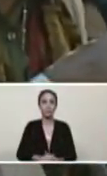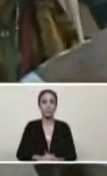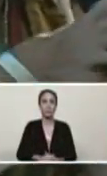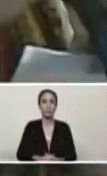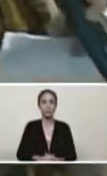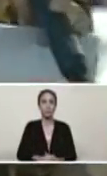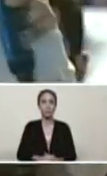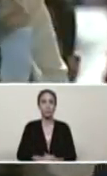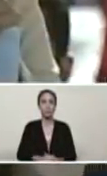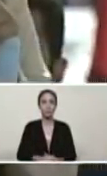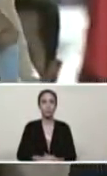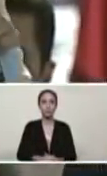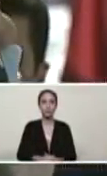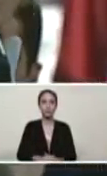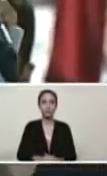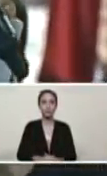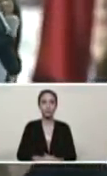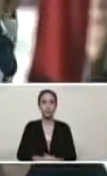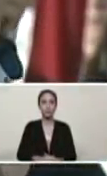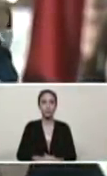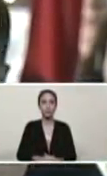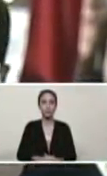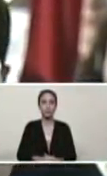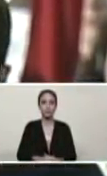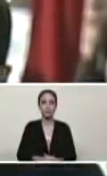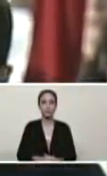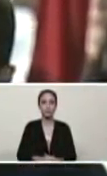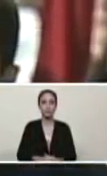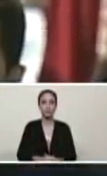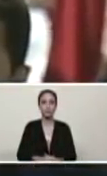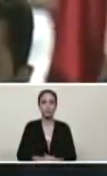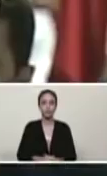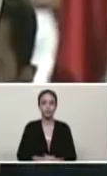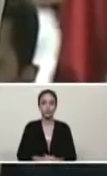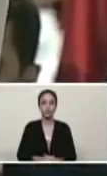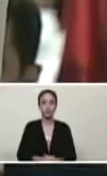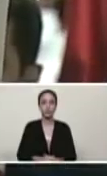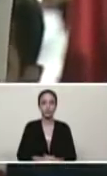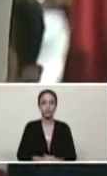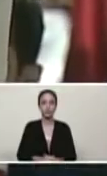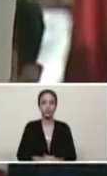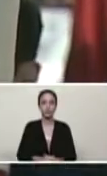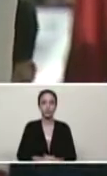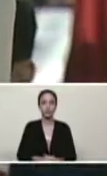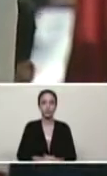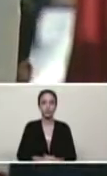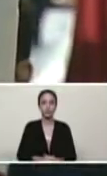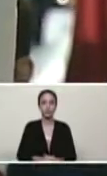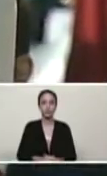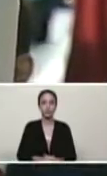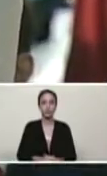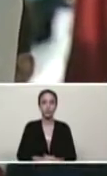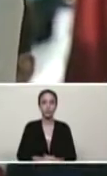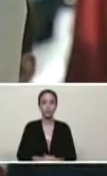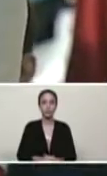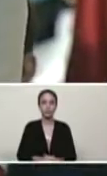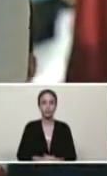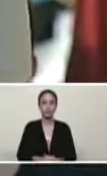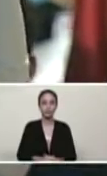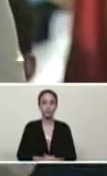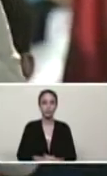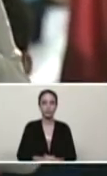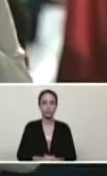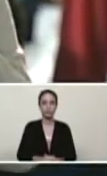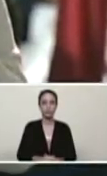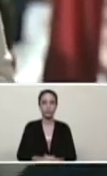Nicolás Maduro, hoje é o exemplo, é a síntese da resistência dos povos, não só da América